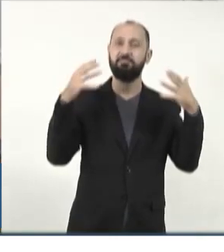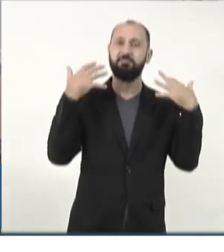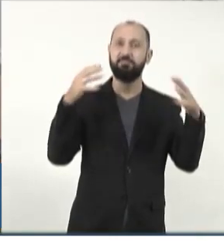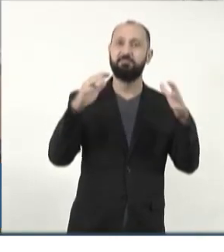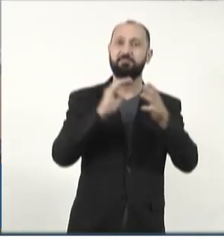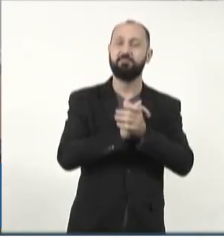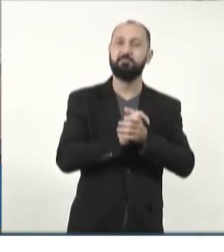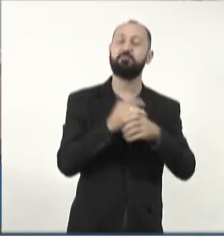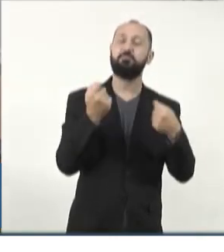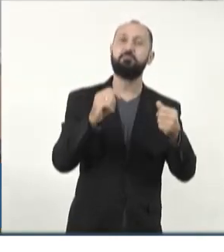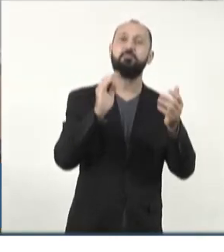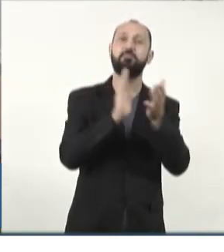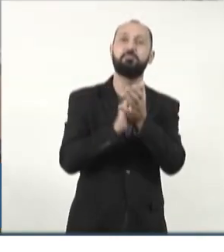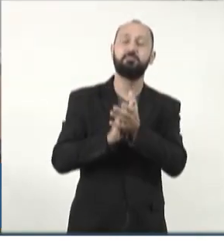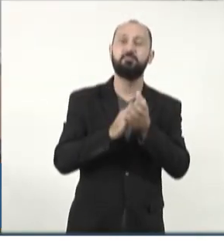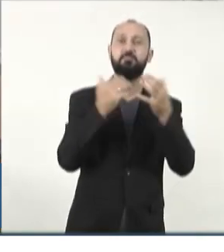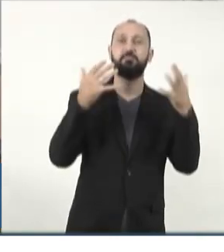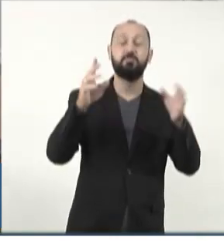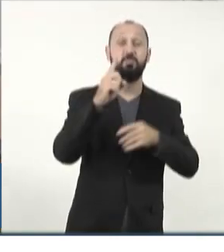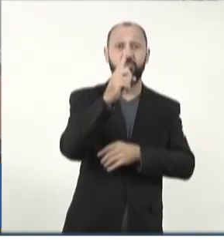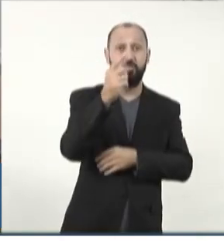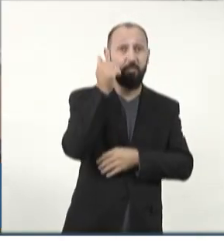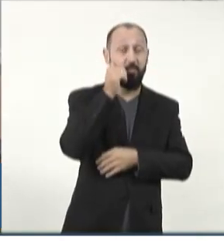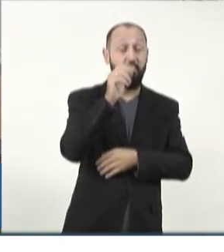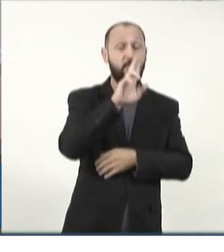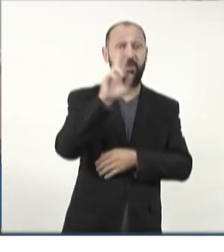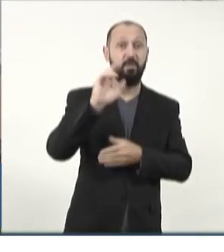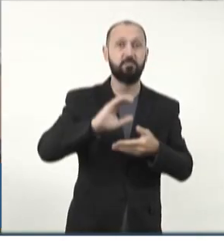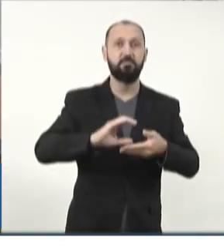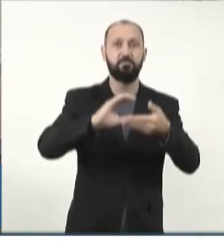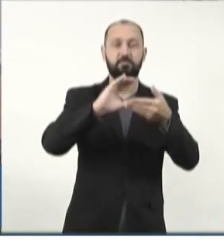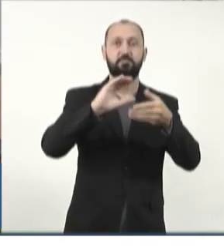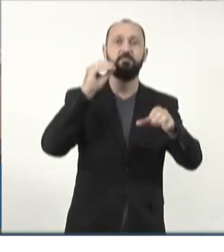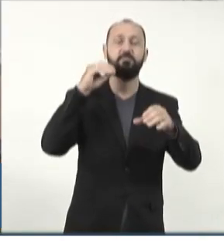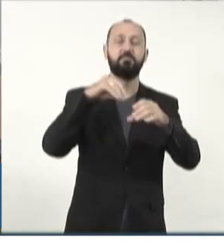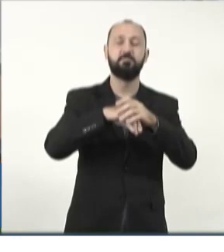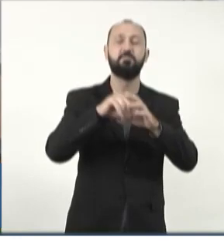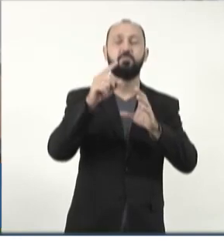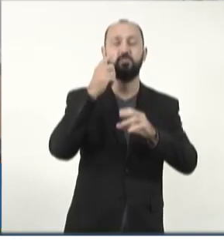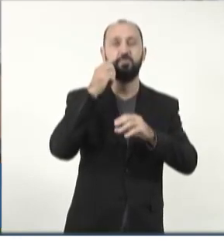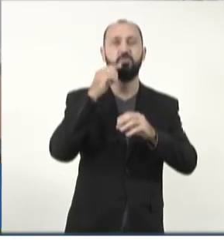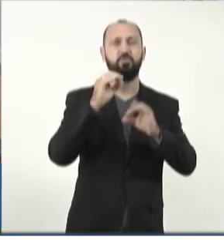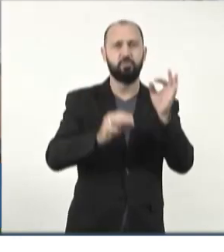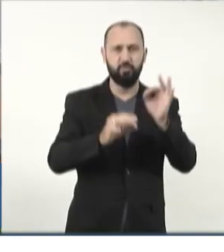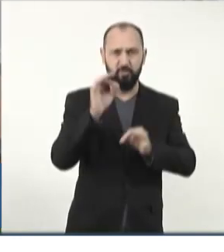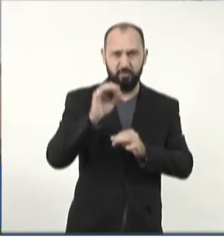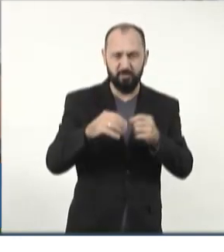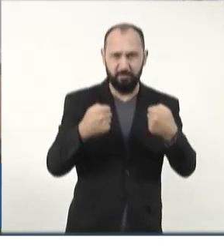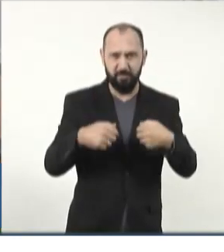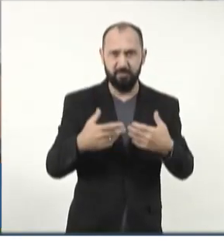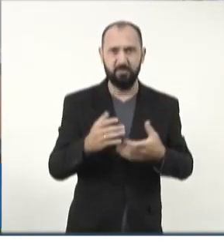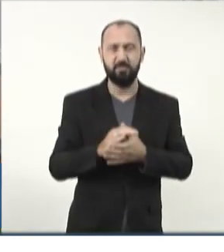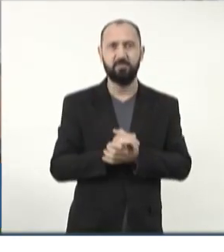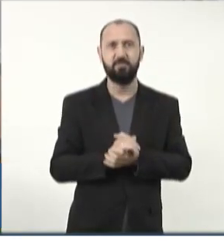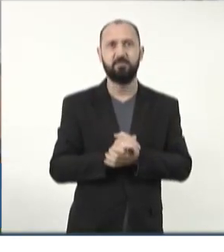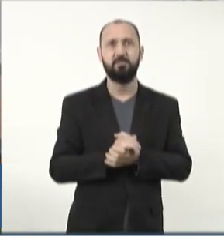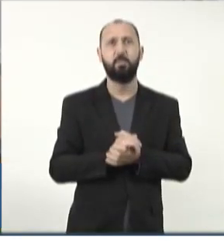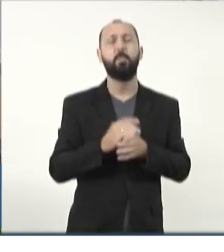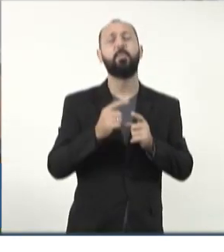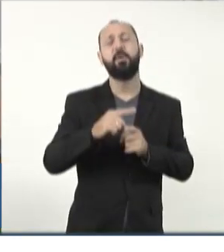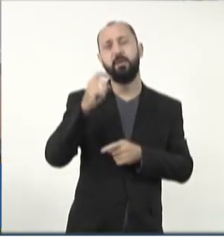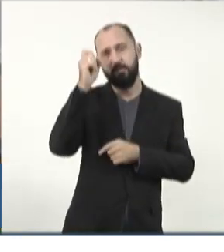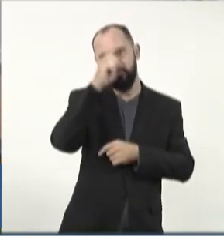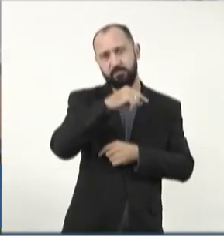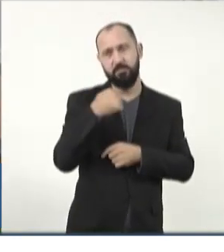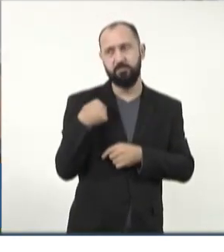Comemoramos. A gente tem que comemorar a nomeação de uma conselheira no Conselho Nacional de Justiça? Mas por que é tão